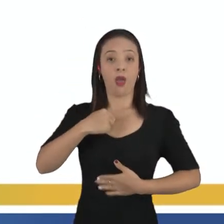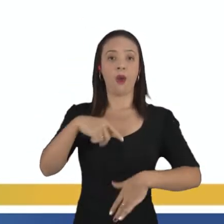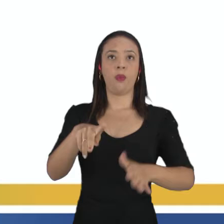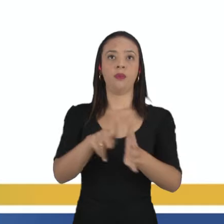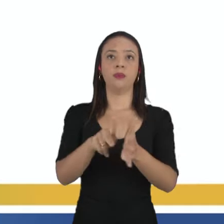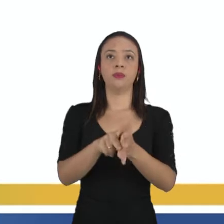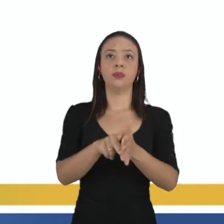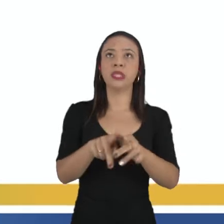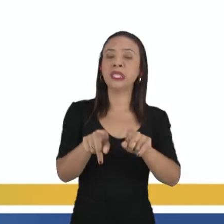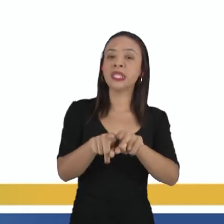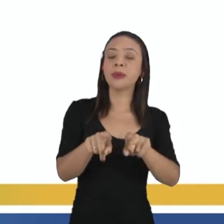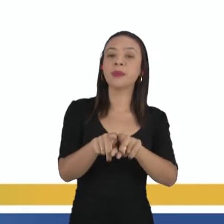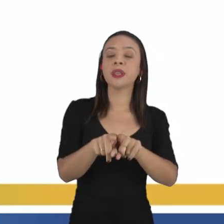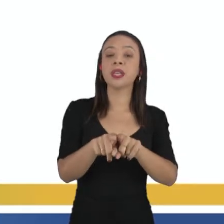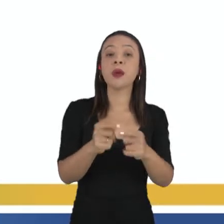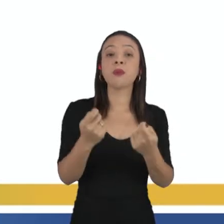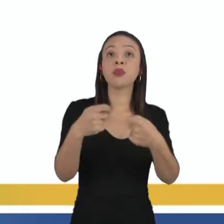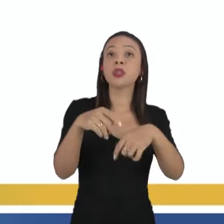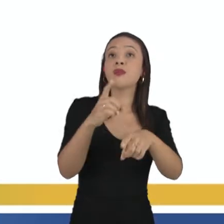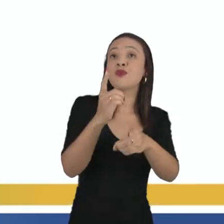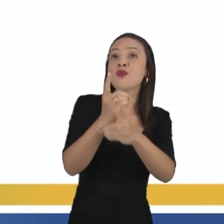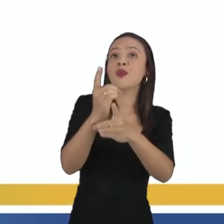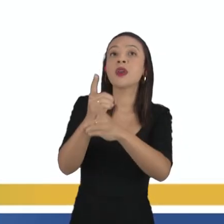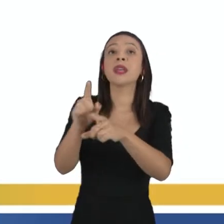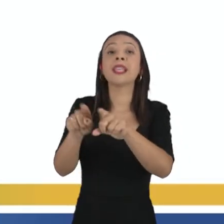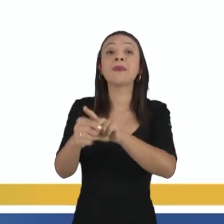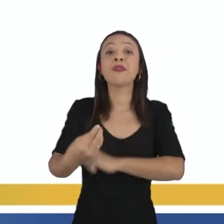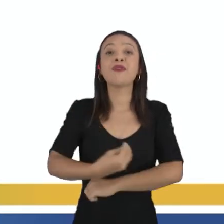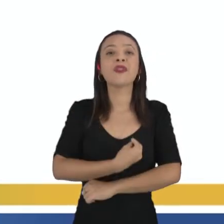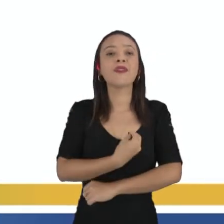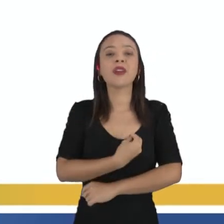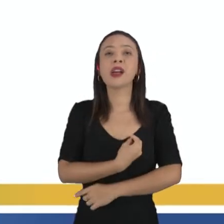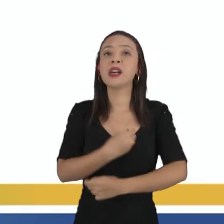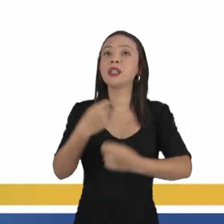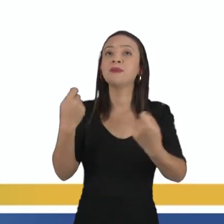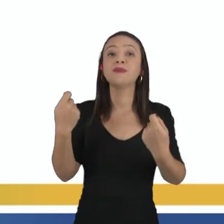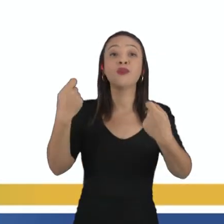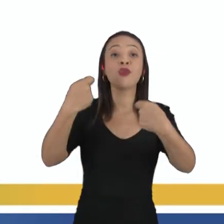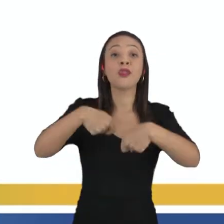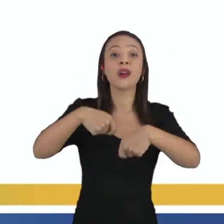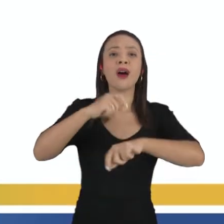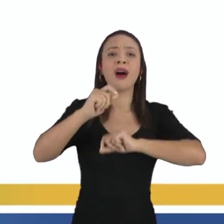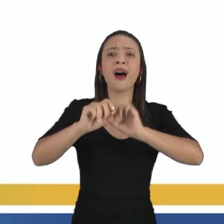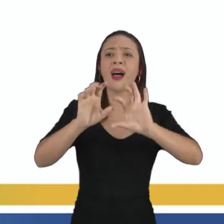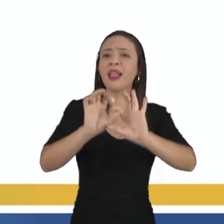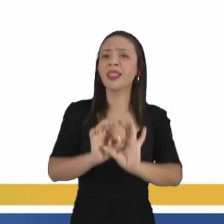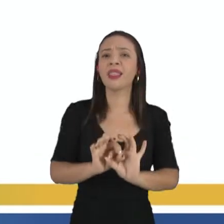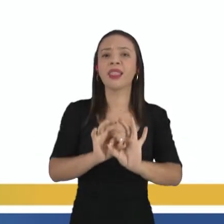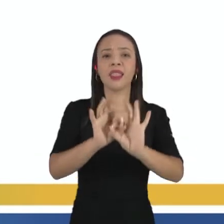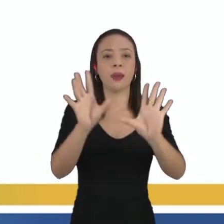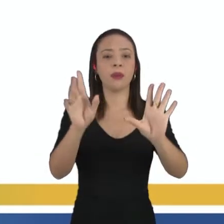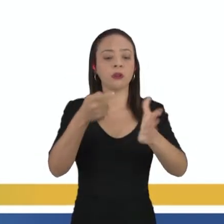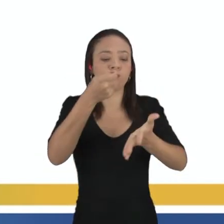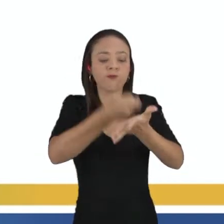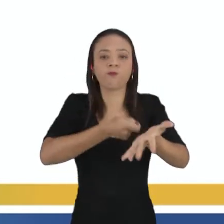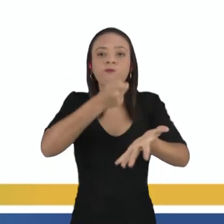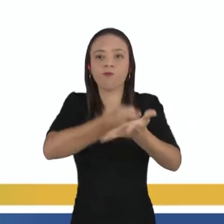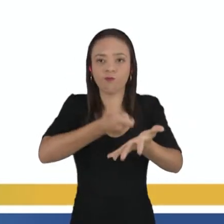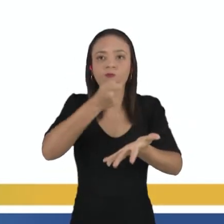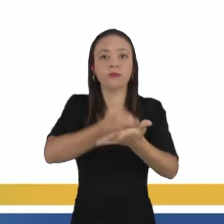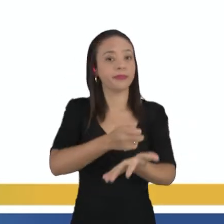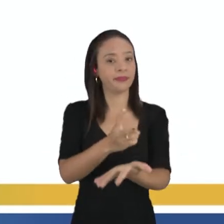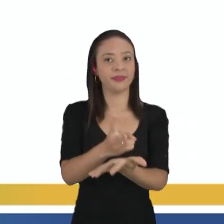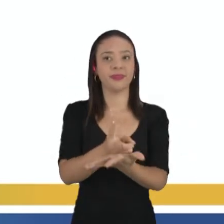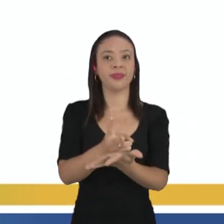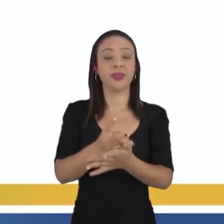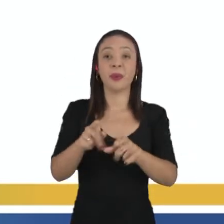no corpo que se encontra ou se vive as possibilidades de liberdade e resistência.